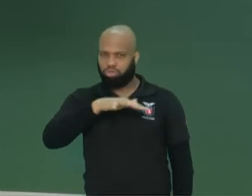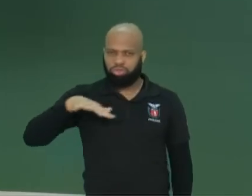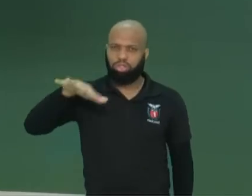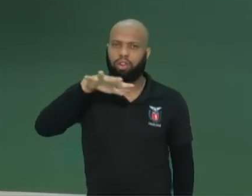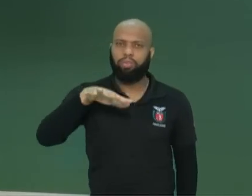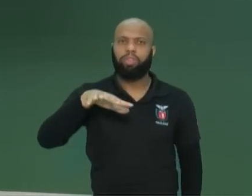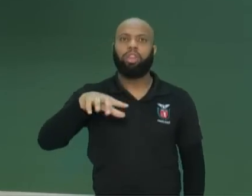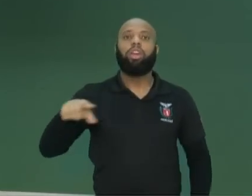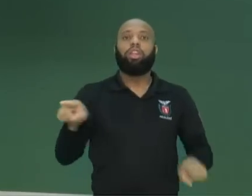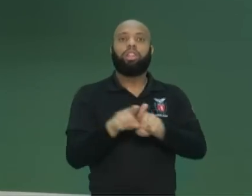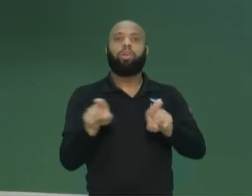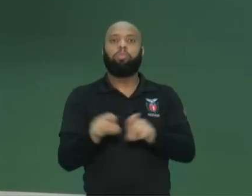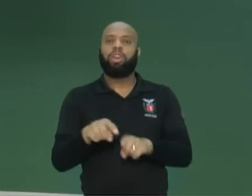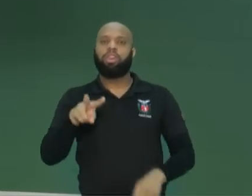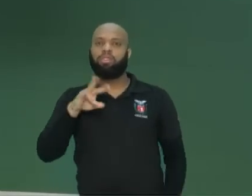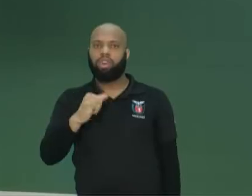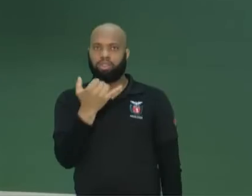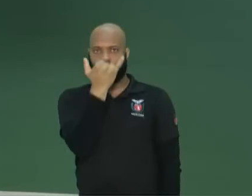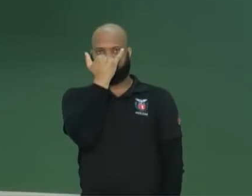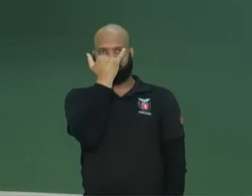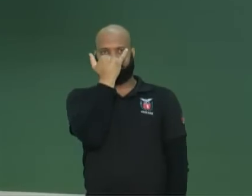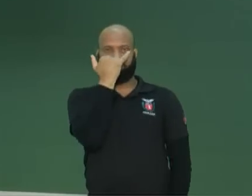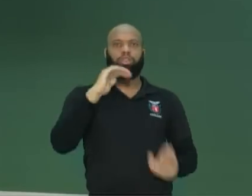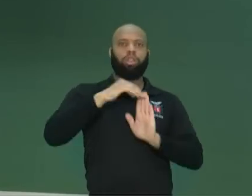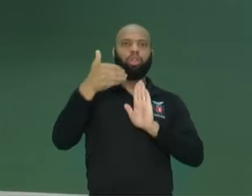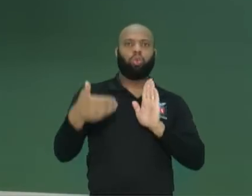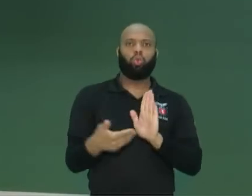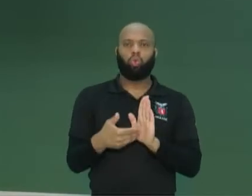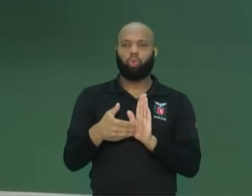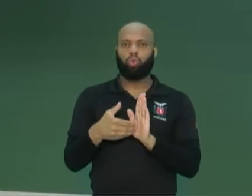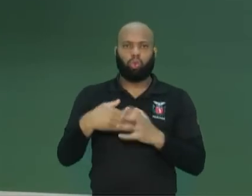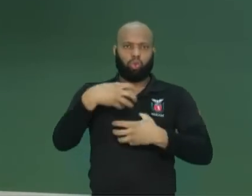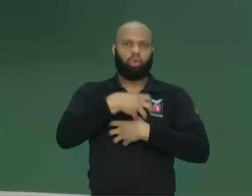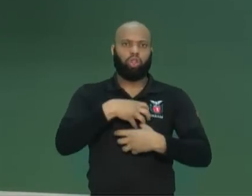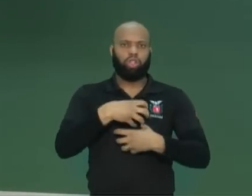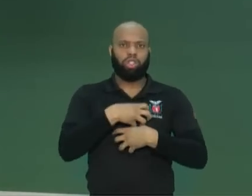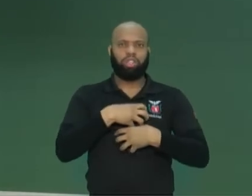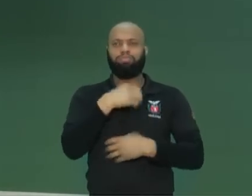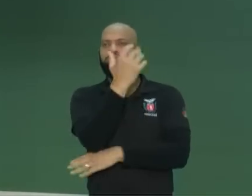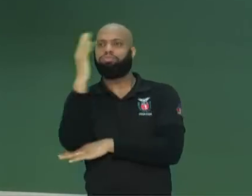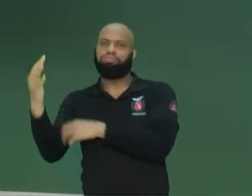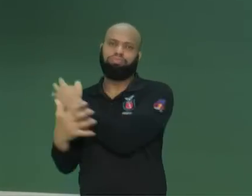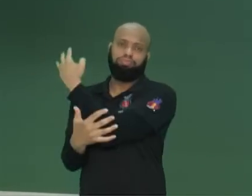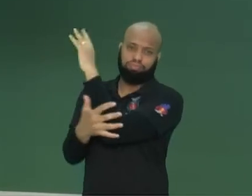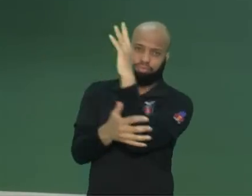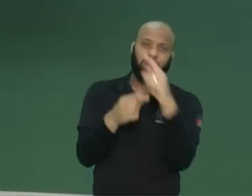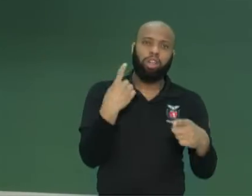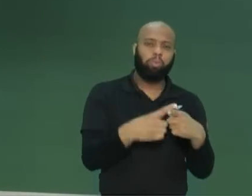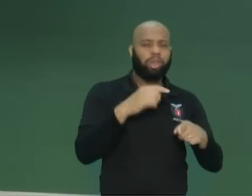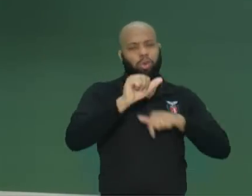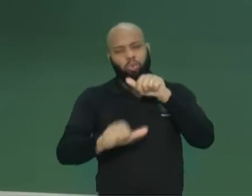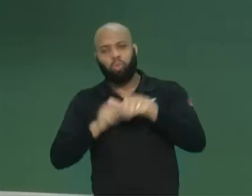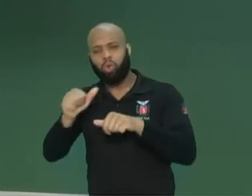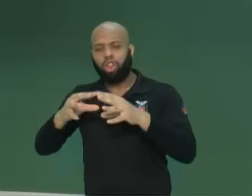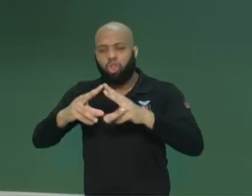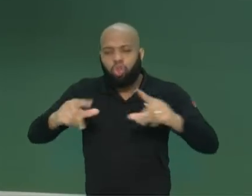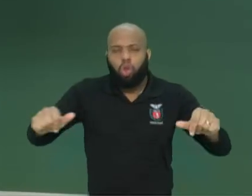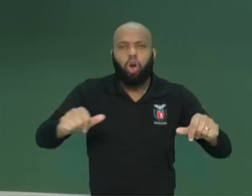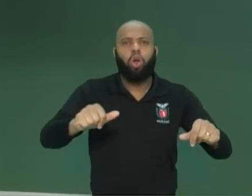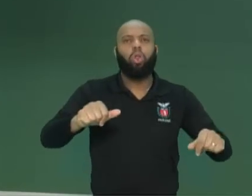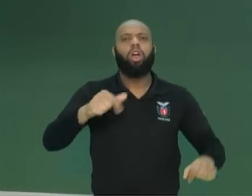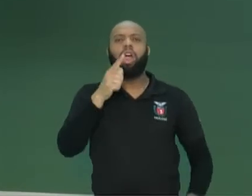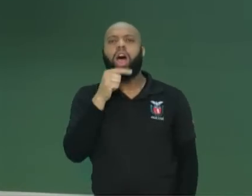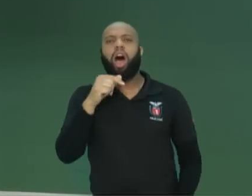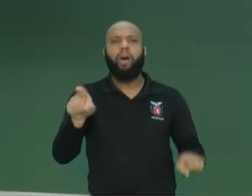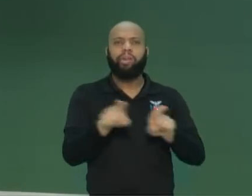vai comprometer todo o ecossistema. Porque aí eu tenho mudança no solo, na água, na fauna, nos